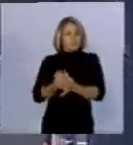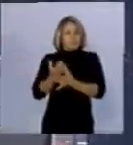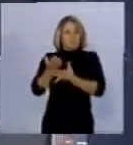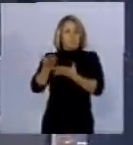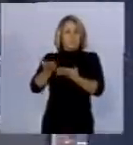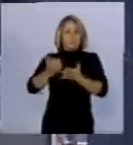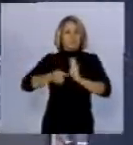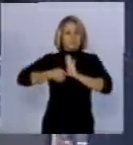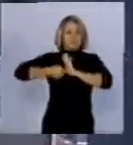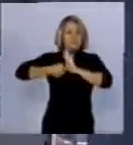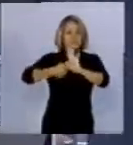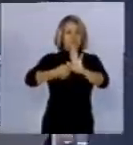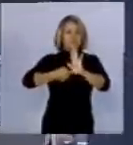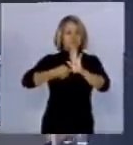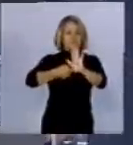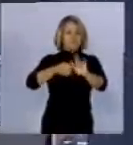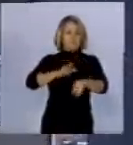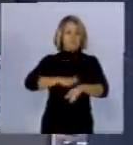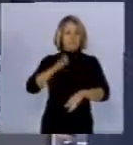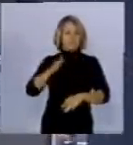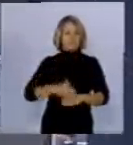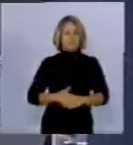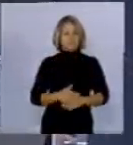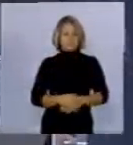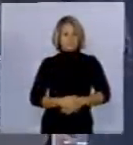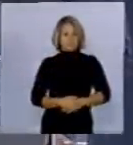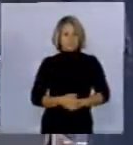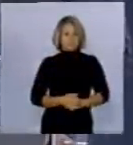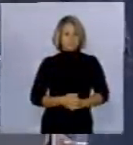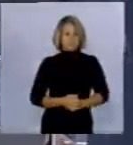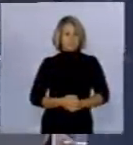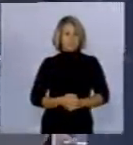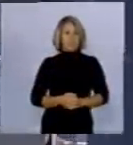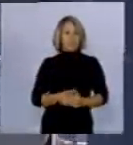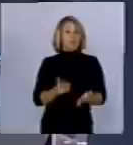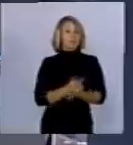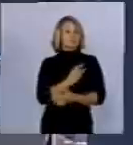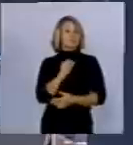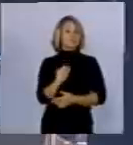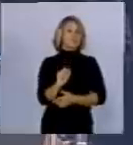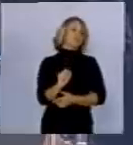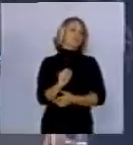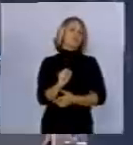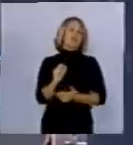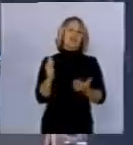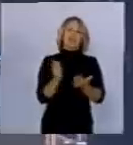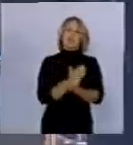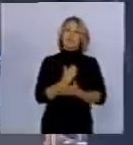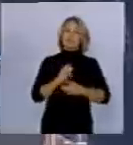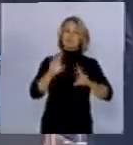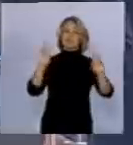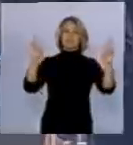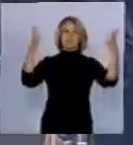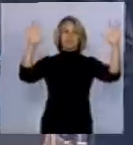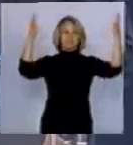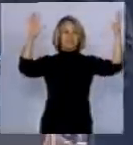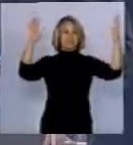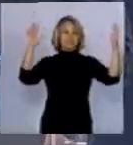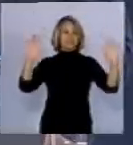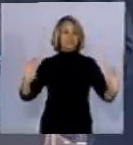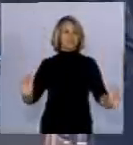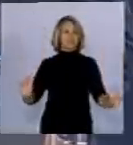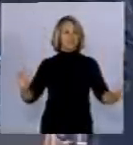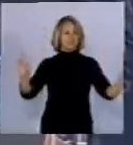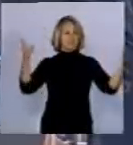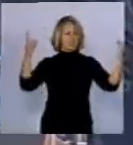e se e se manifestar me desculpem tanto é que em eventos naonis o conteúdo brasileiro tem se revelado